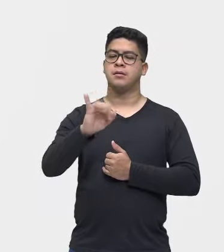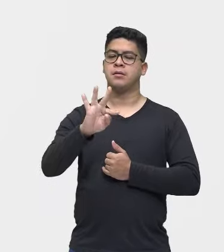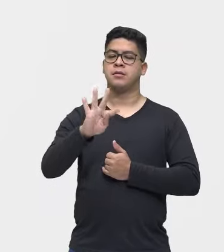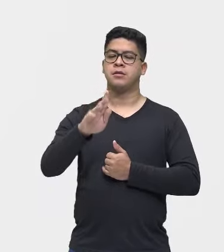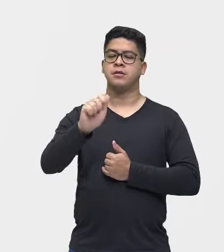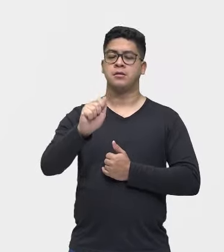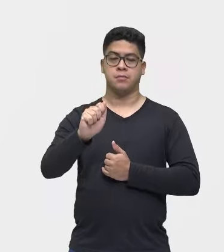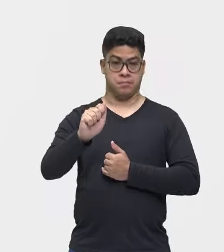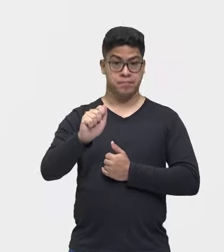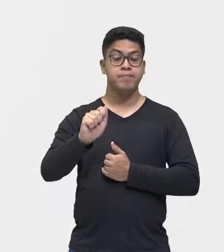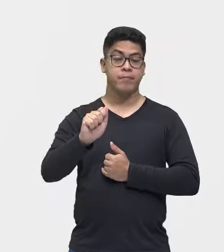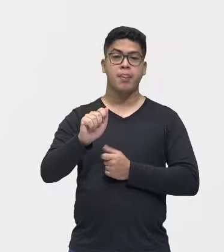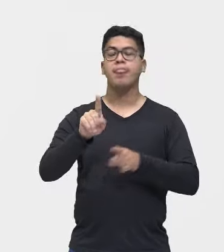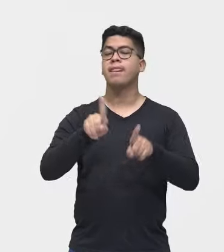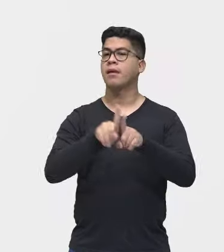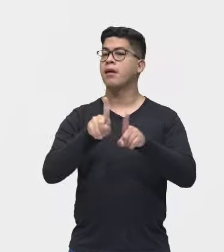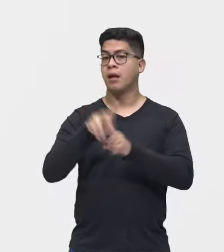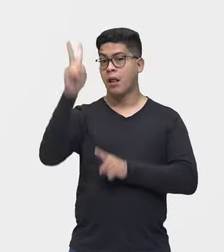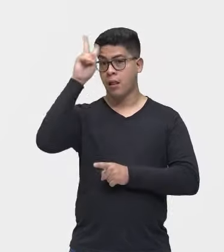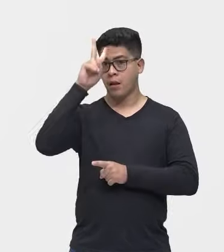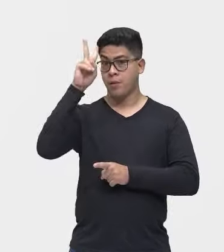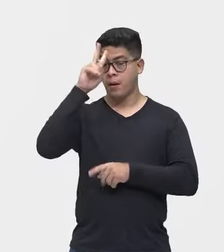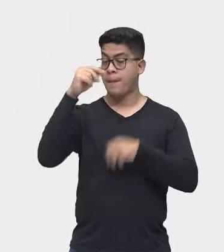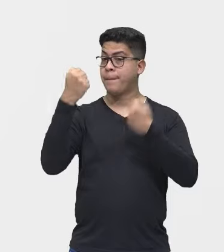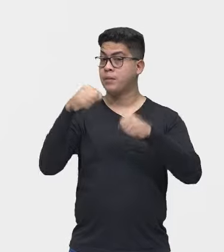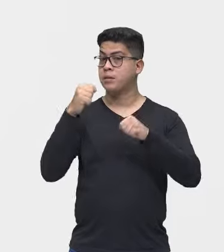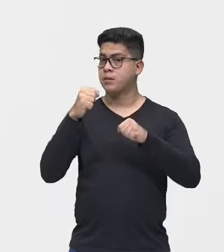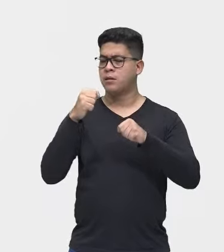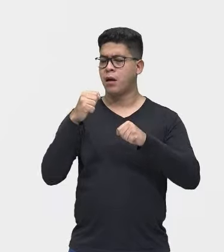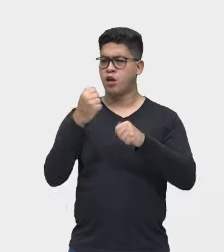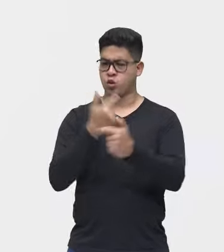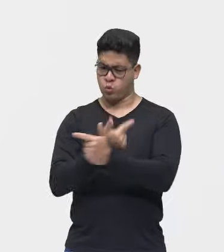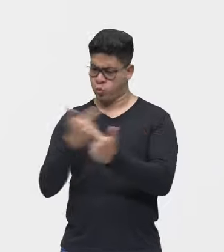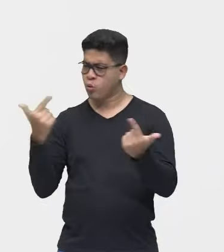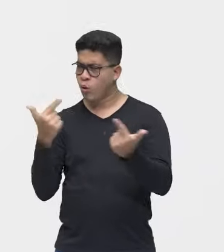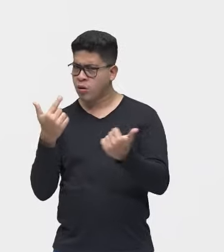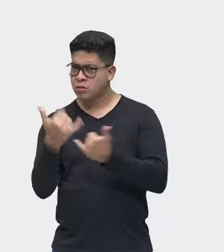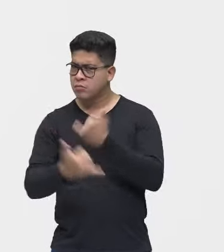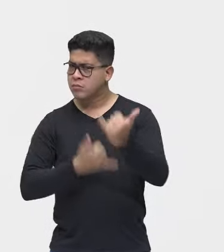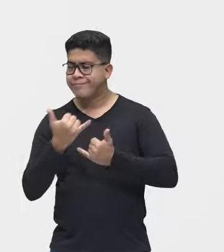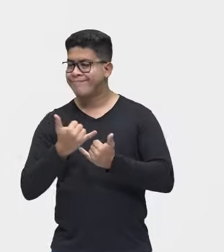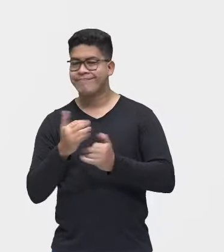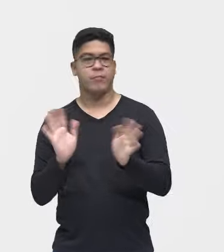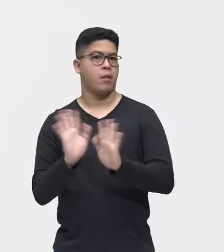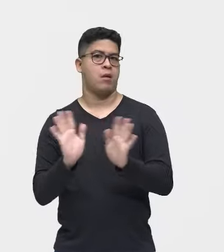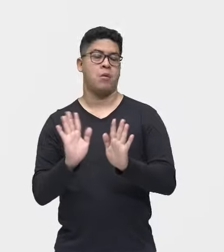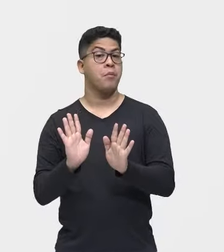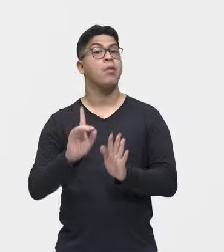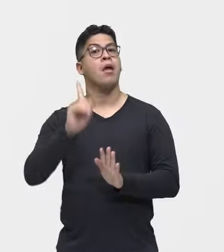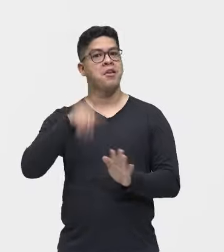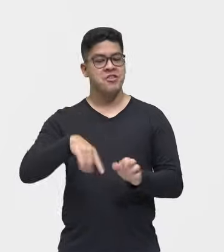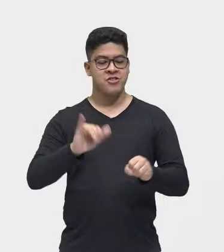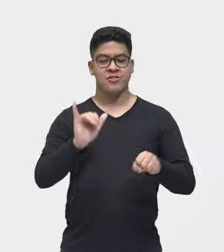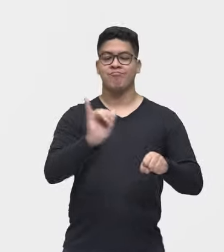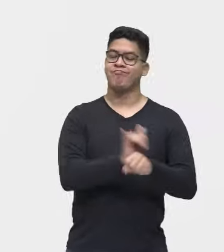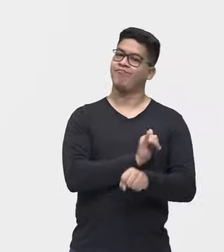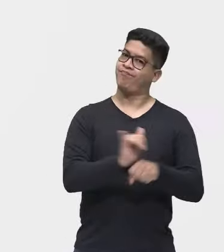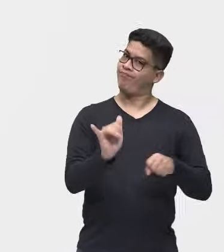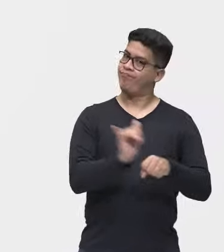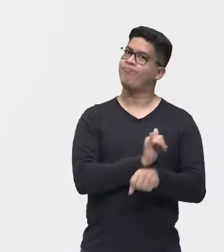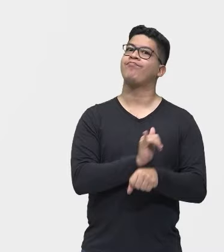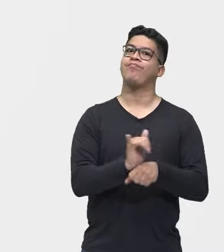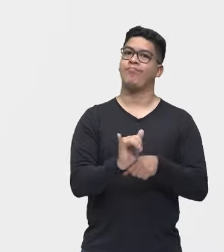vocês também é que o jogo de xadrez ele não é um jogo de sorte. Na verdade, ele é de estratégia. A